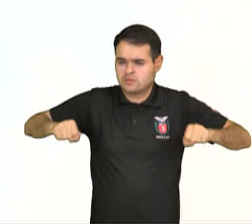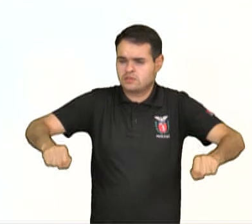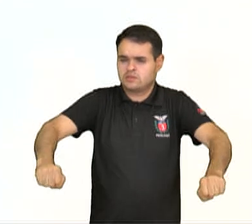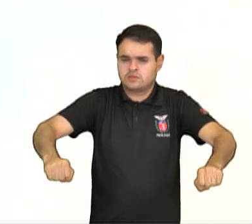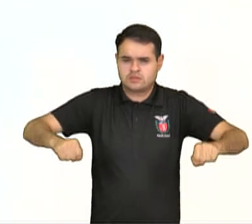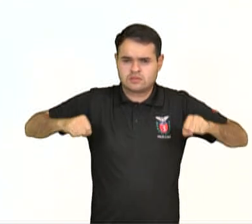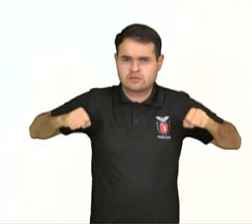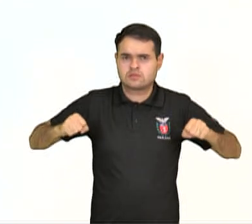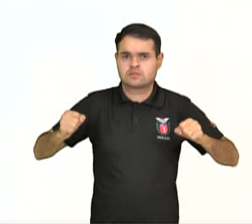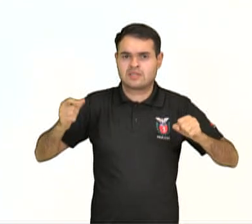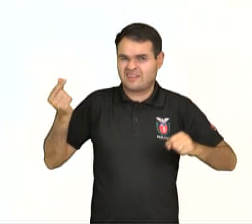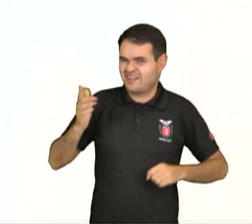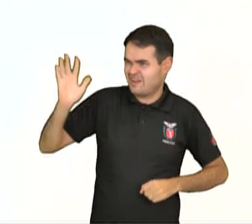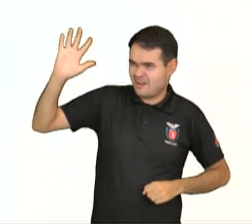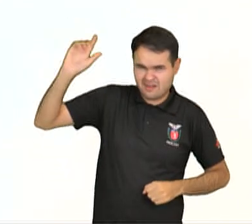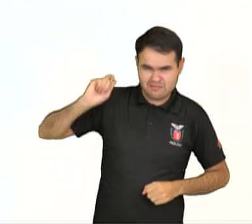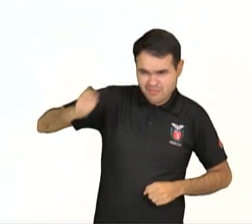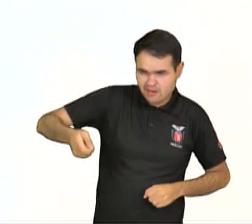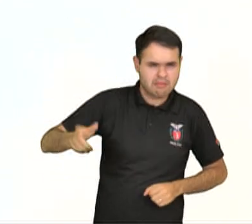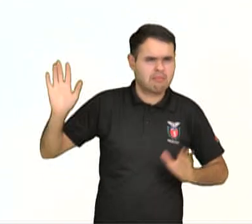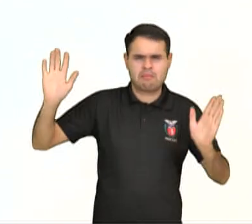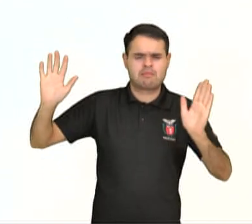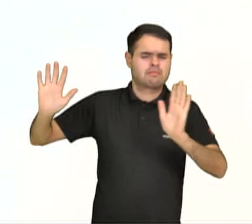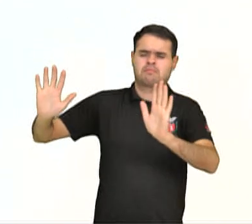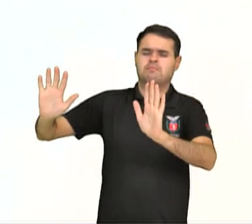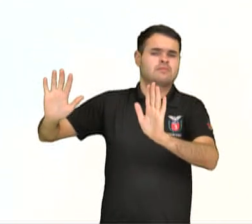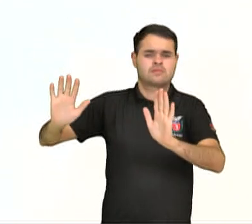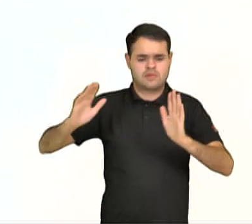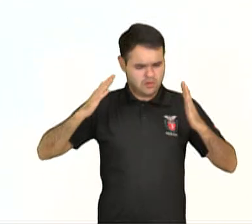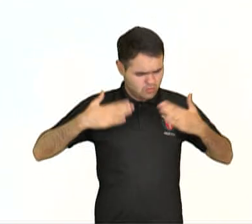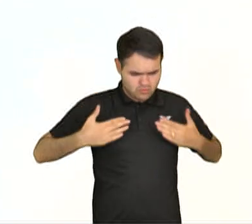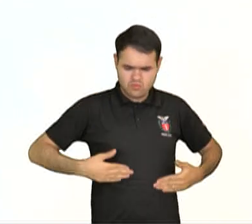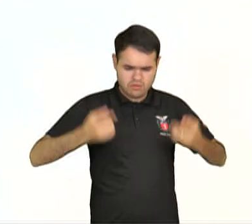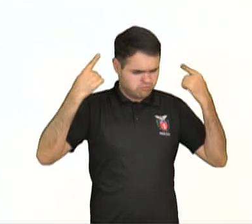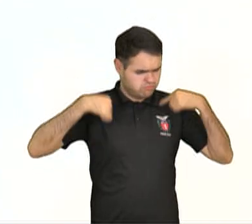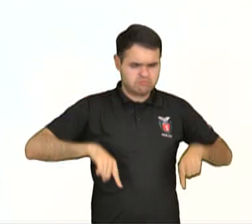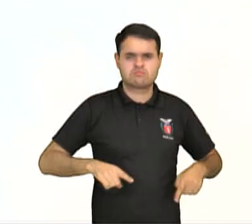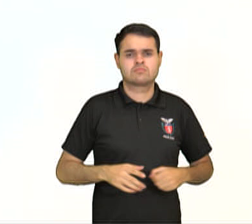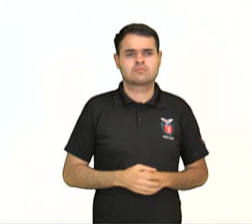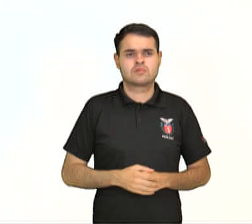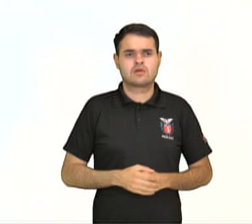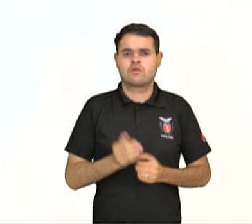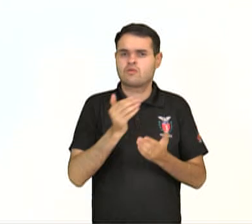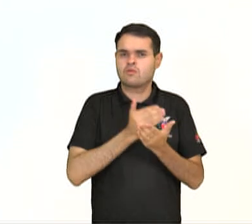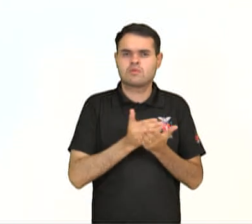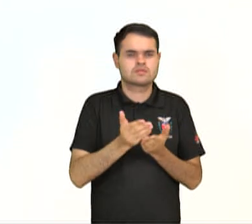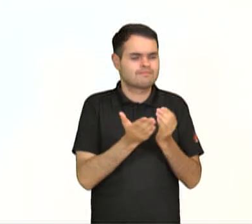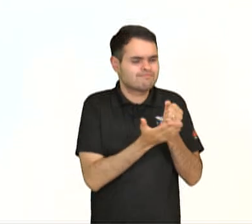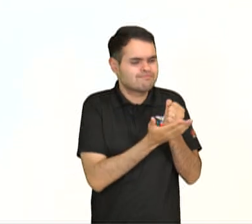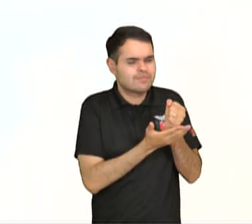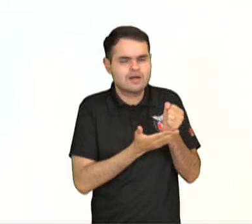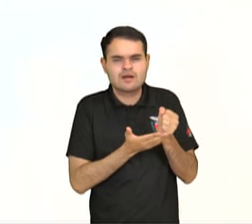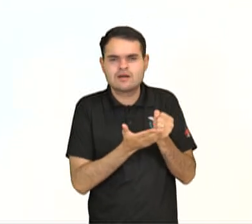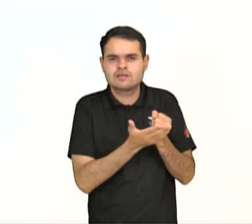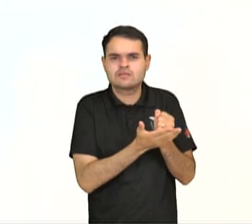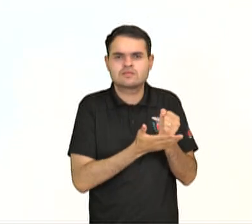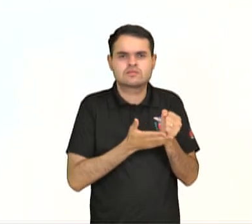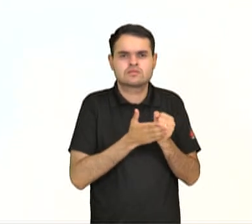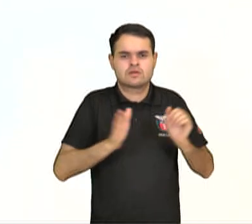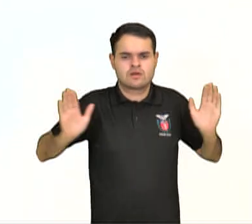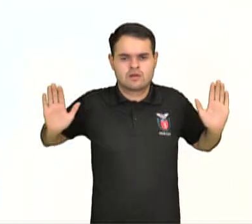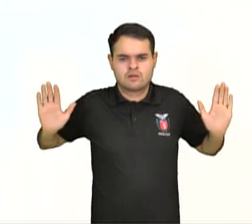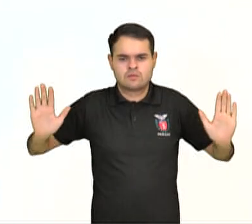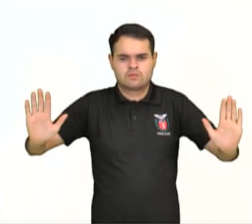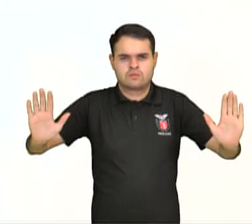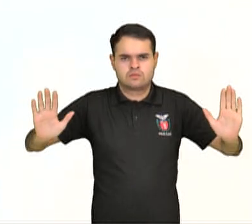vão utilizar o peso do nosso corpo. O aluno começa, então, com movimentos básicos, como flexões